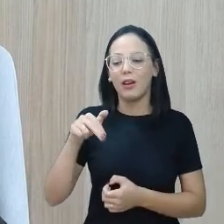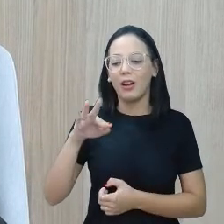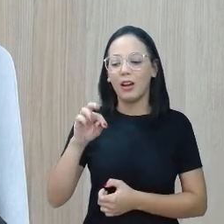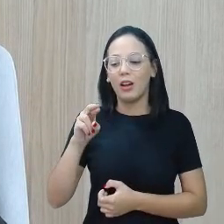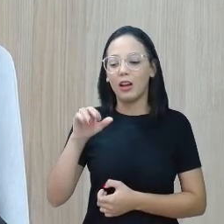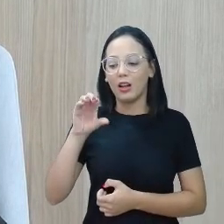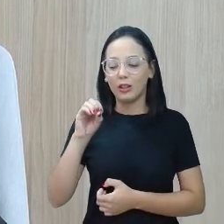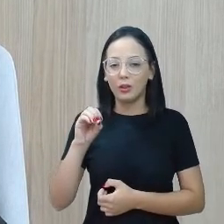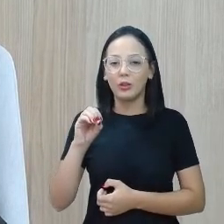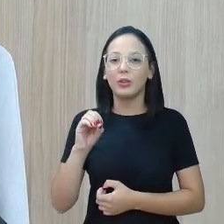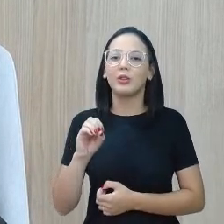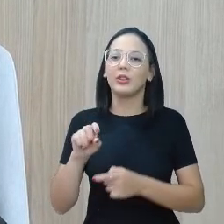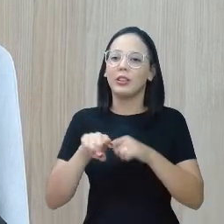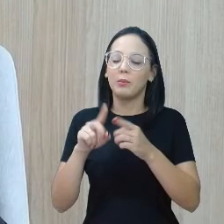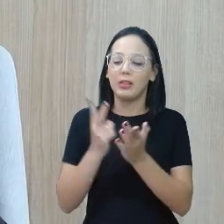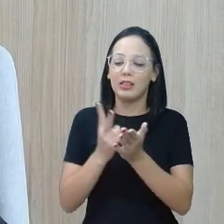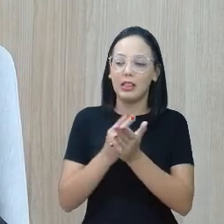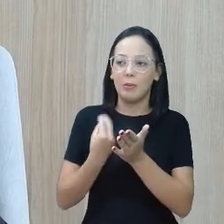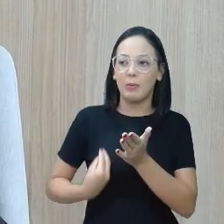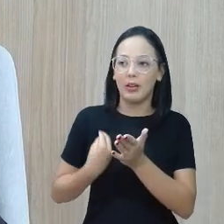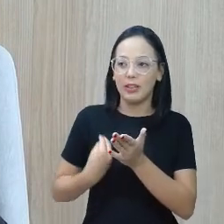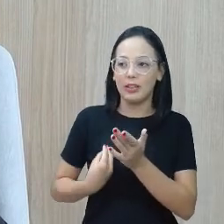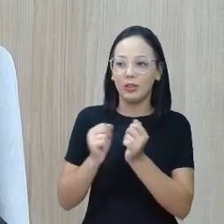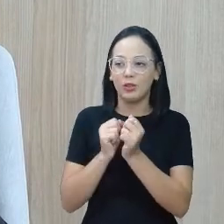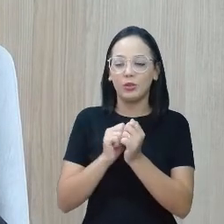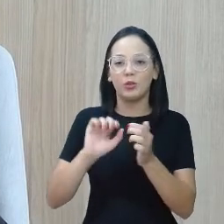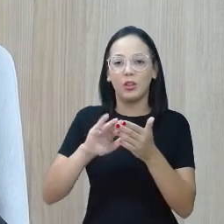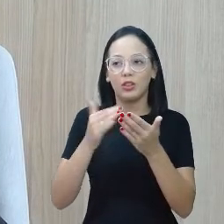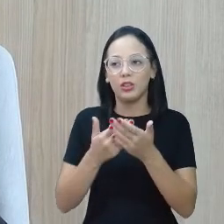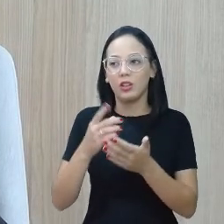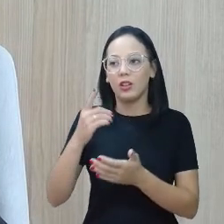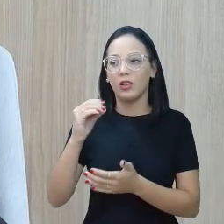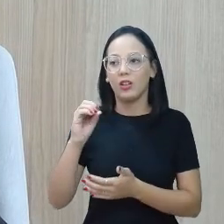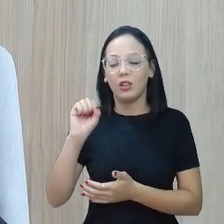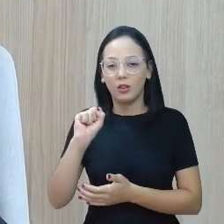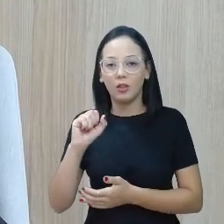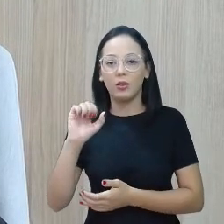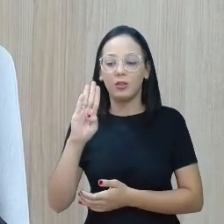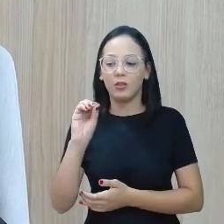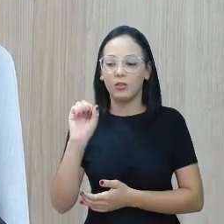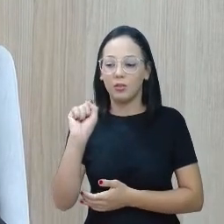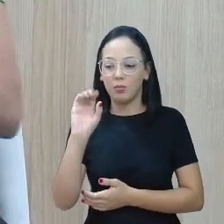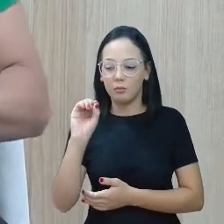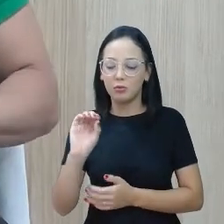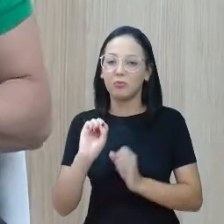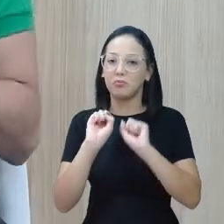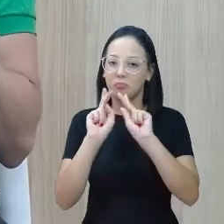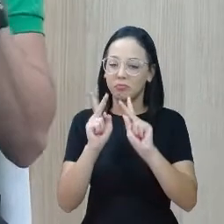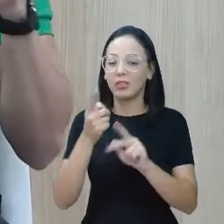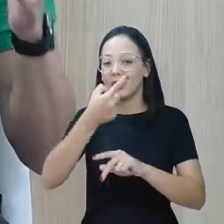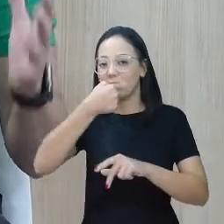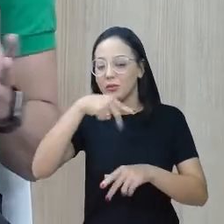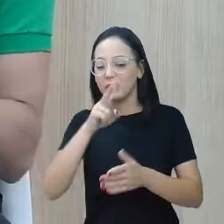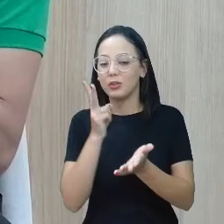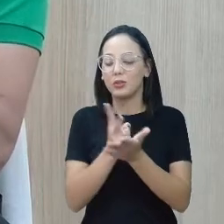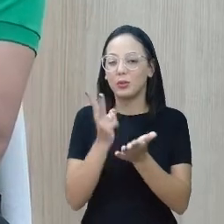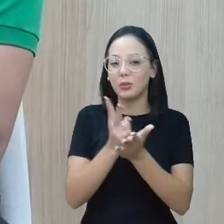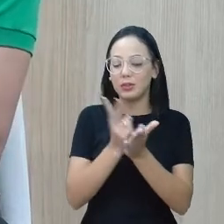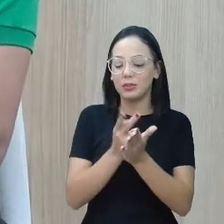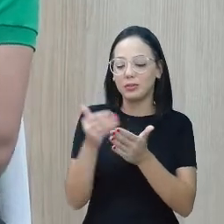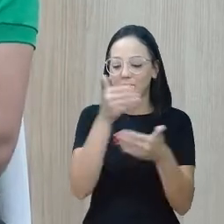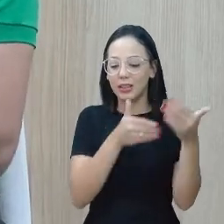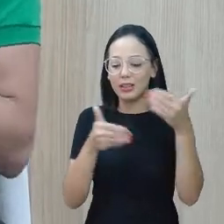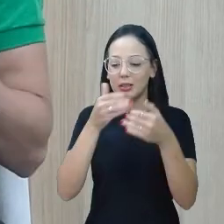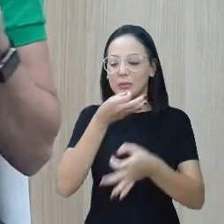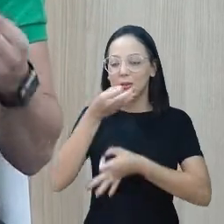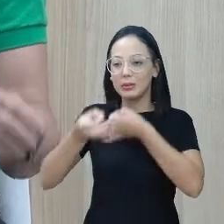Divino Espírito Santo também sempre presente, juntamente com a escola Dom Bosco, né? É verdade. Então, pessoal, continue participando